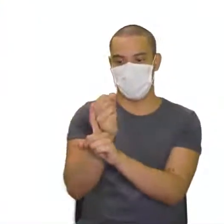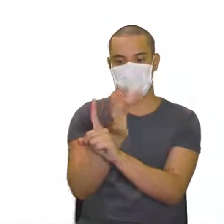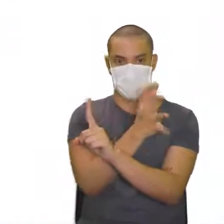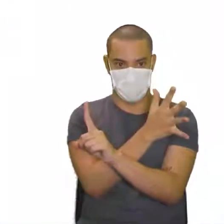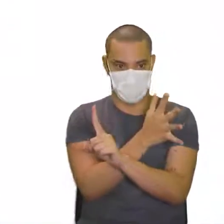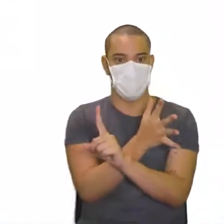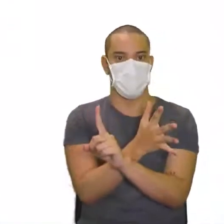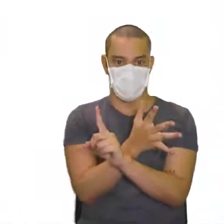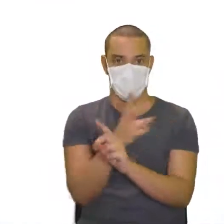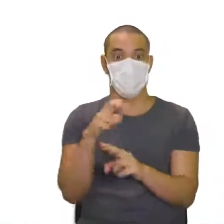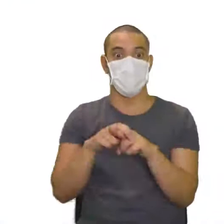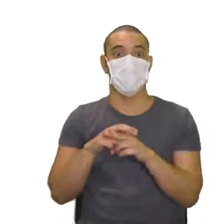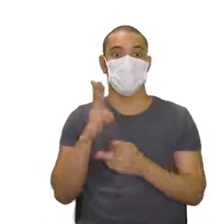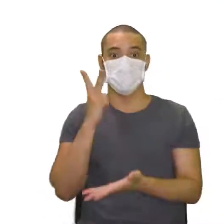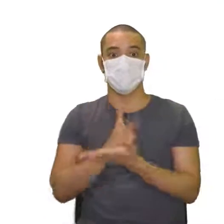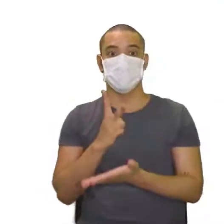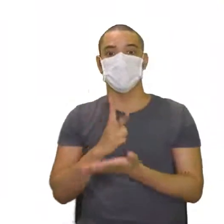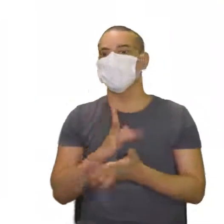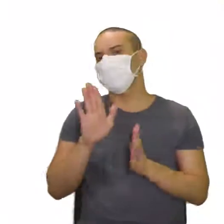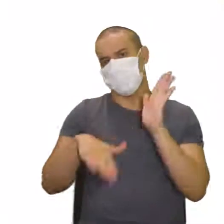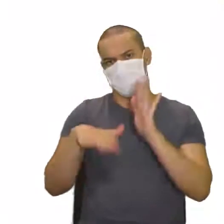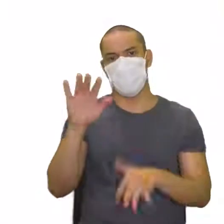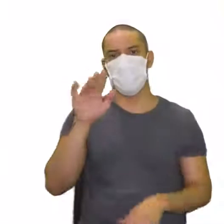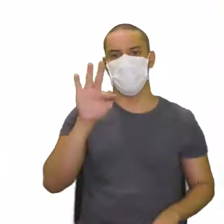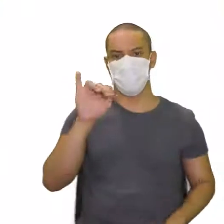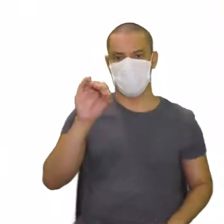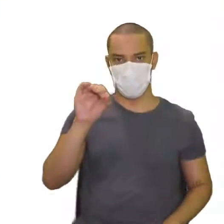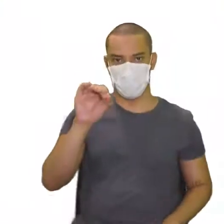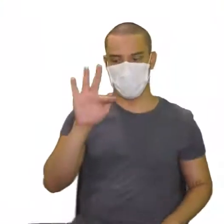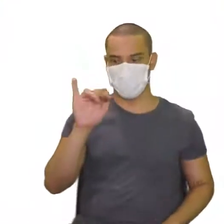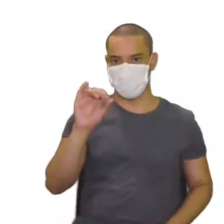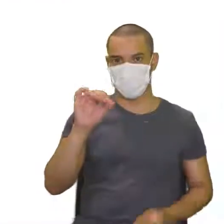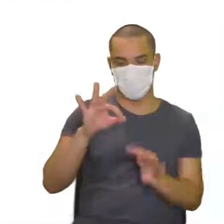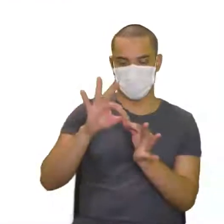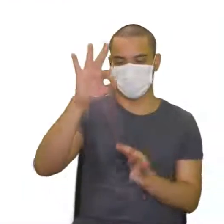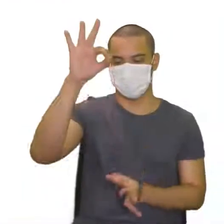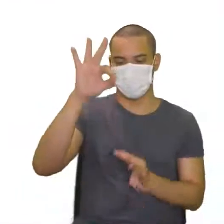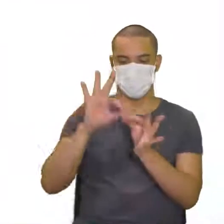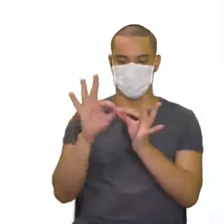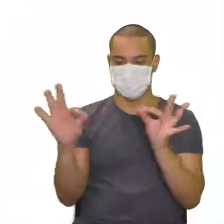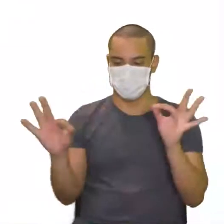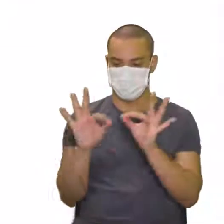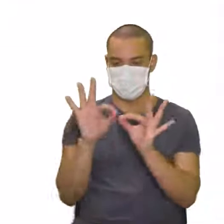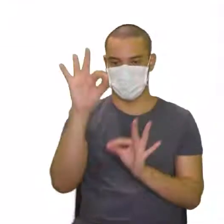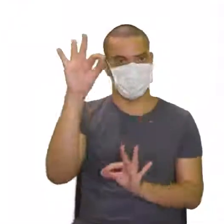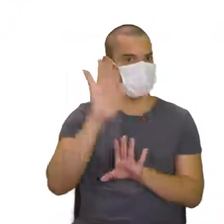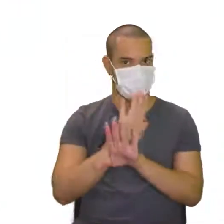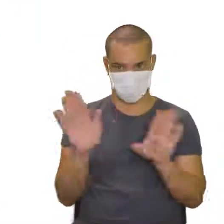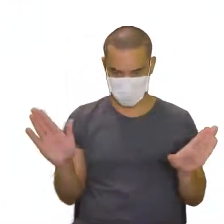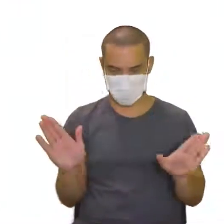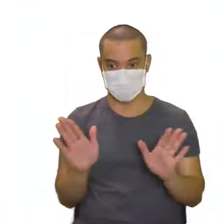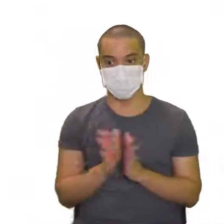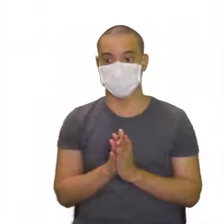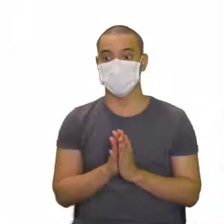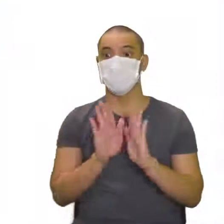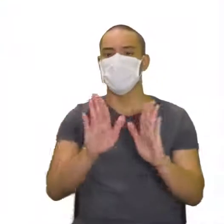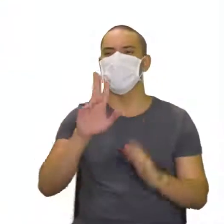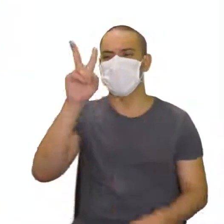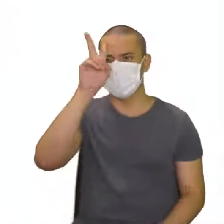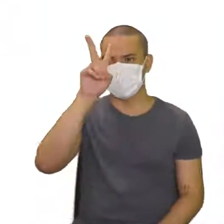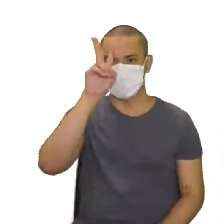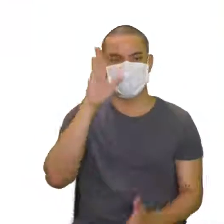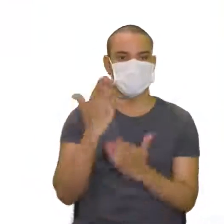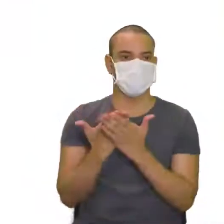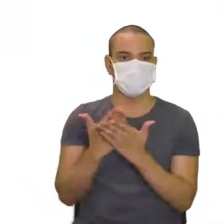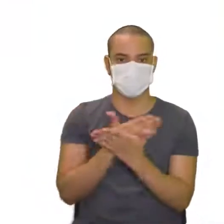retilíneo, geralmente são os fios, certo? Condutores retilíneos são os fios. Mas lembra lá no início da